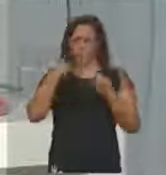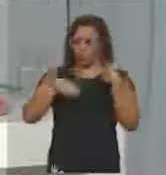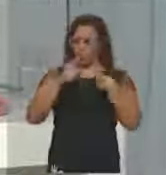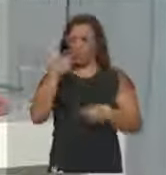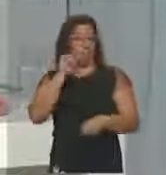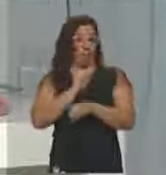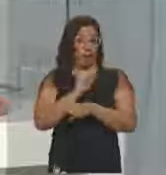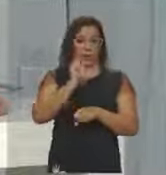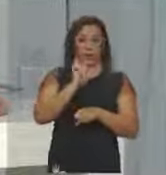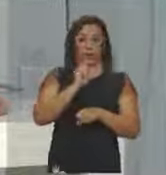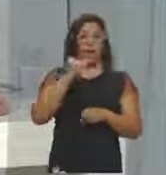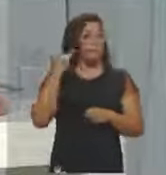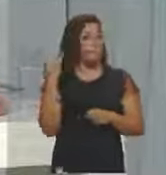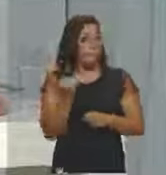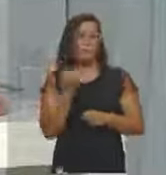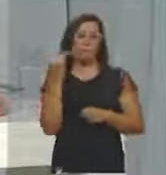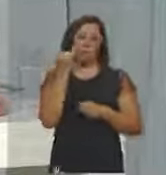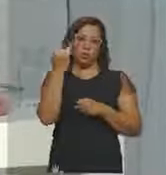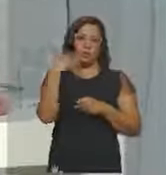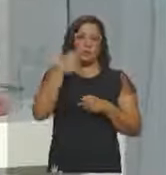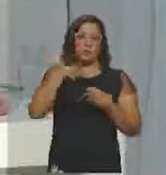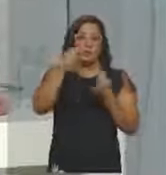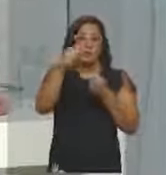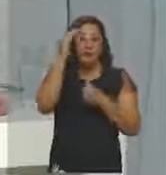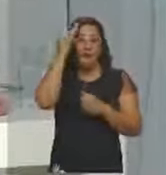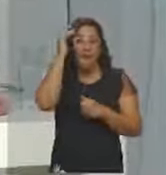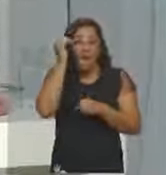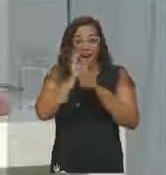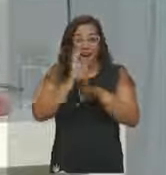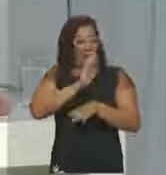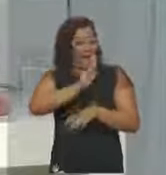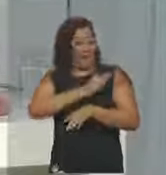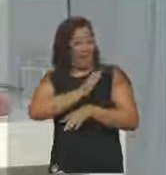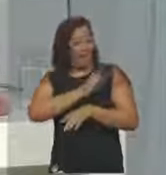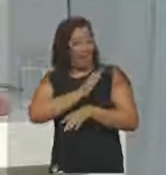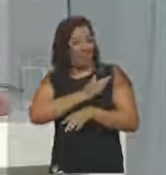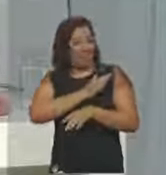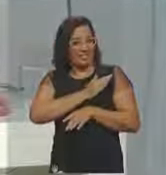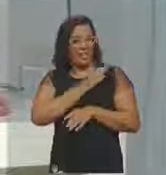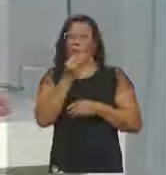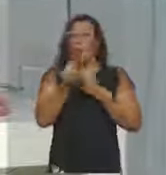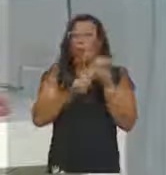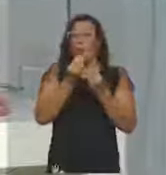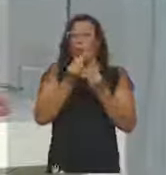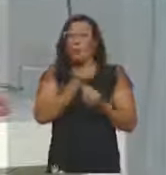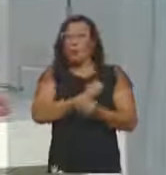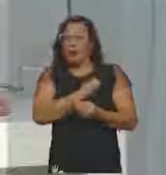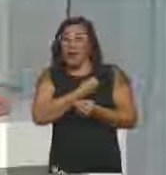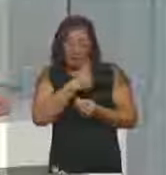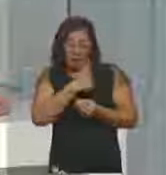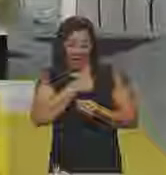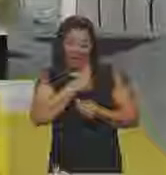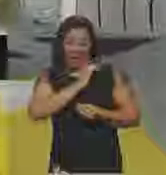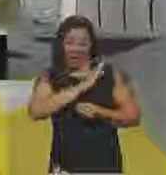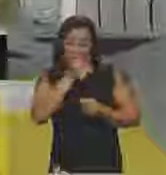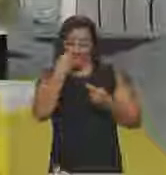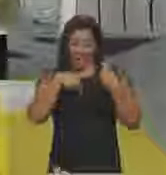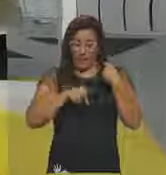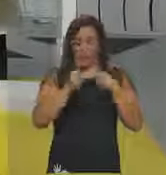é necessário a gente conhecer um pouquinho do coração para a gente entender como é que funciona o nosso